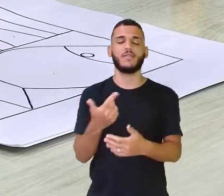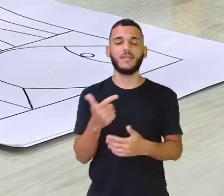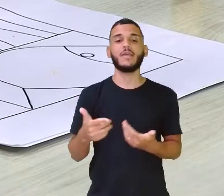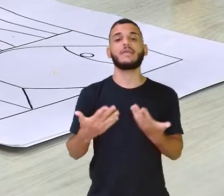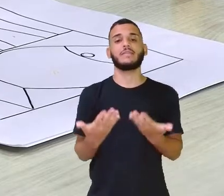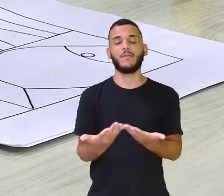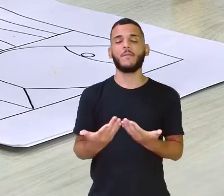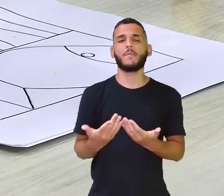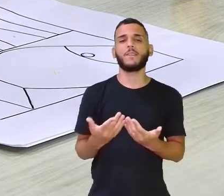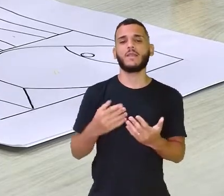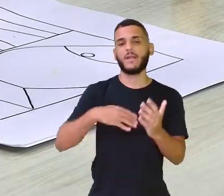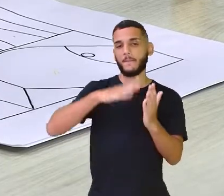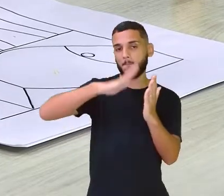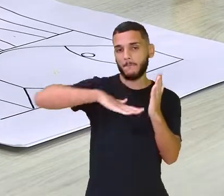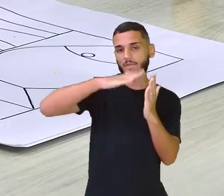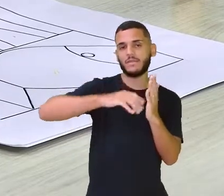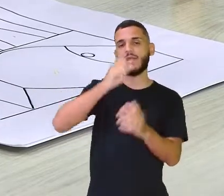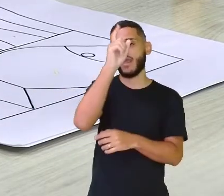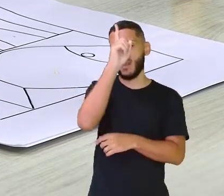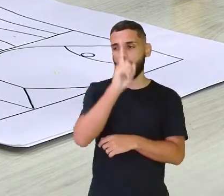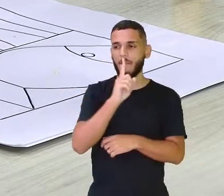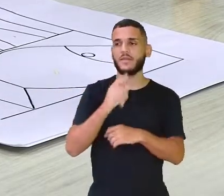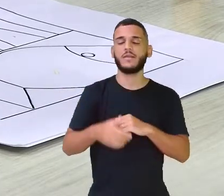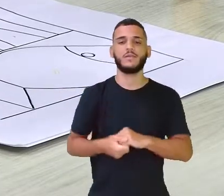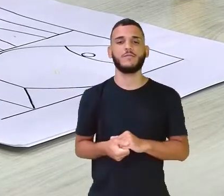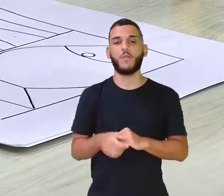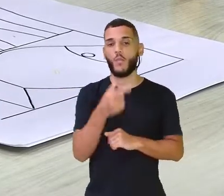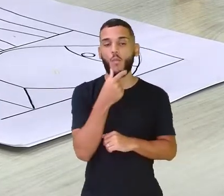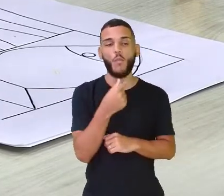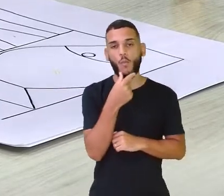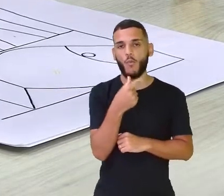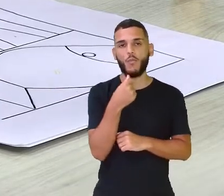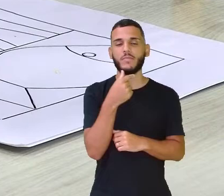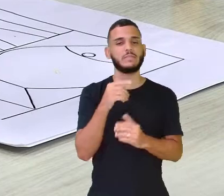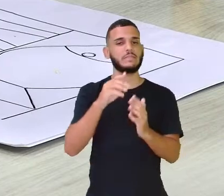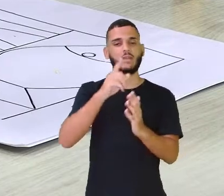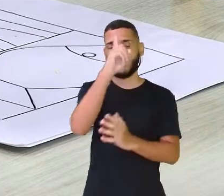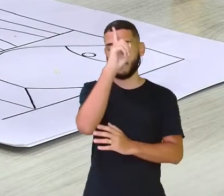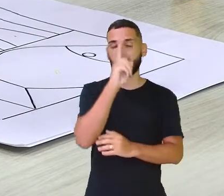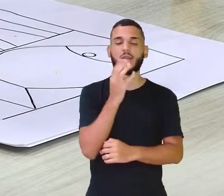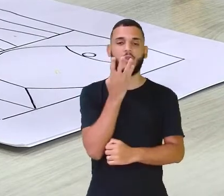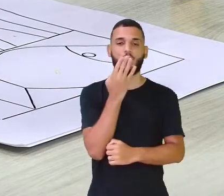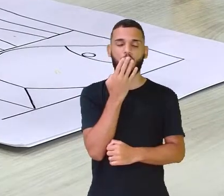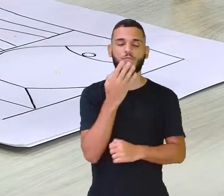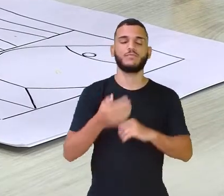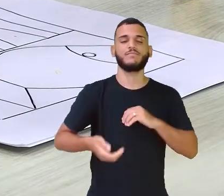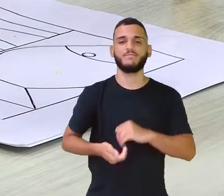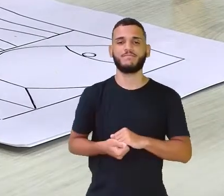homem a gente vai pintar todo de amarelo, porque a gente está fazendo a reprodução da obra, e a obra ele é todo amarelinho, tá